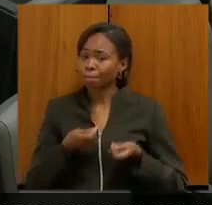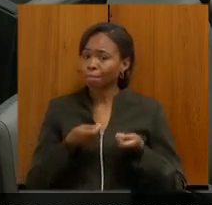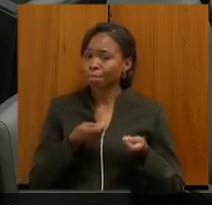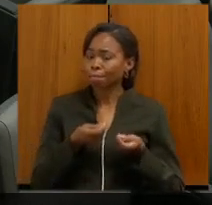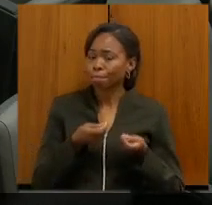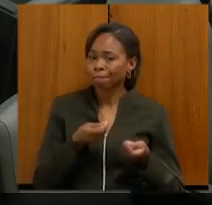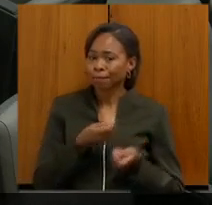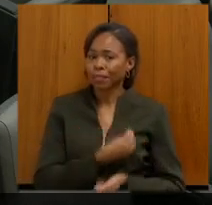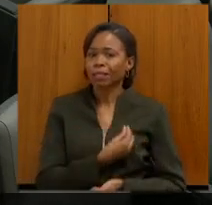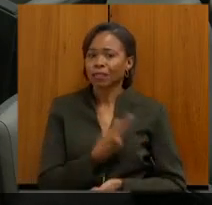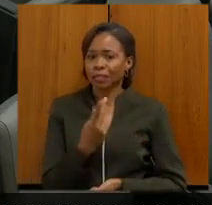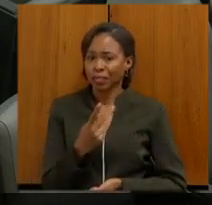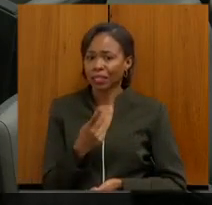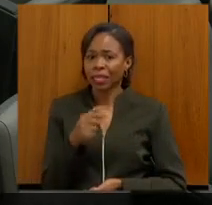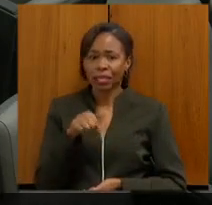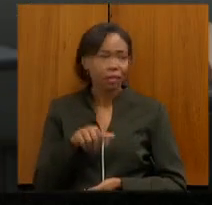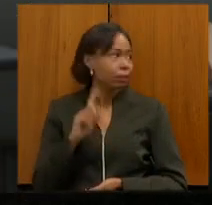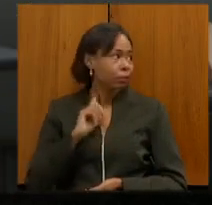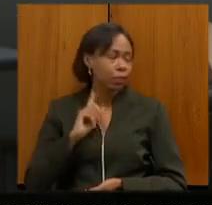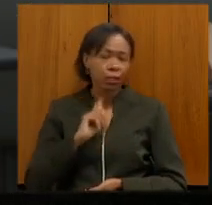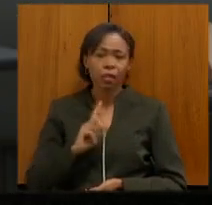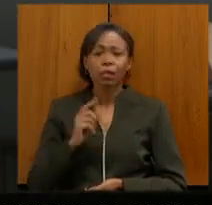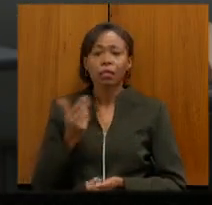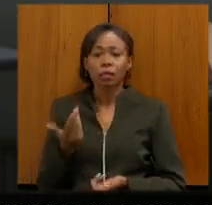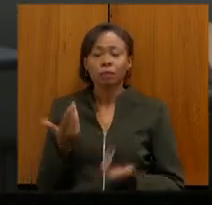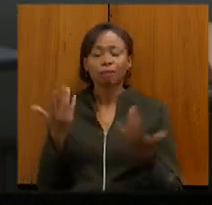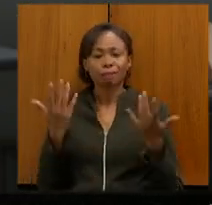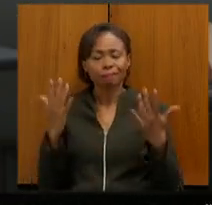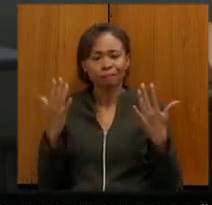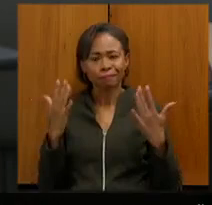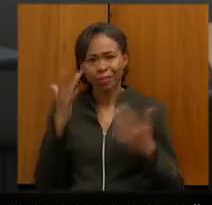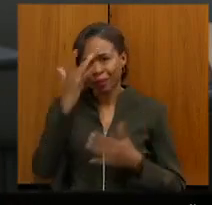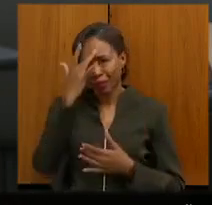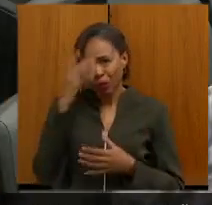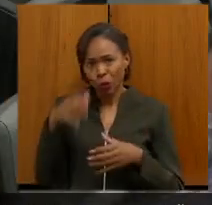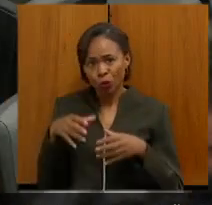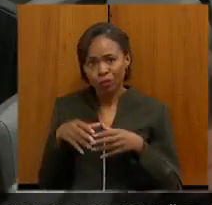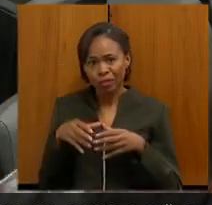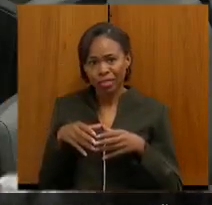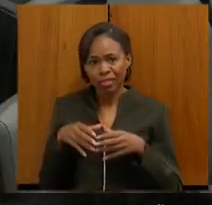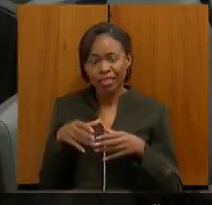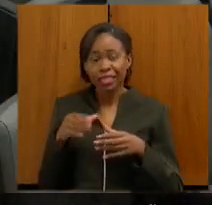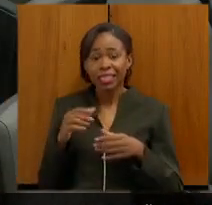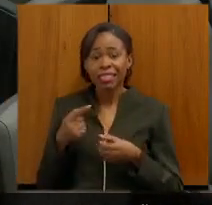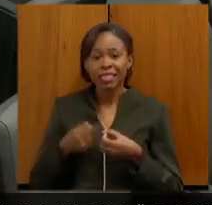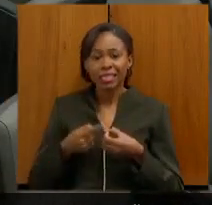aí eu quero saudar que a comunidade Cidade de Deus Sete Lagoas